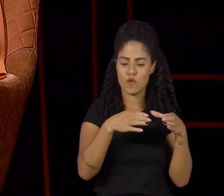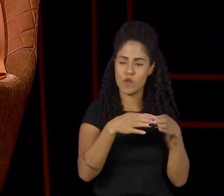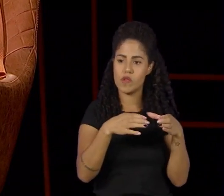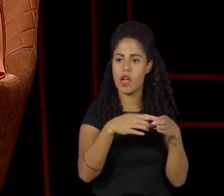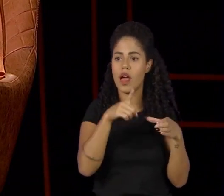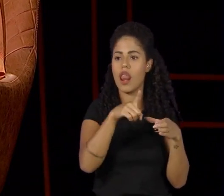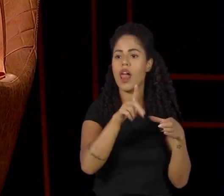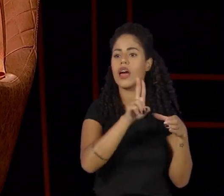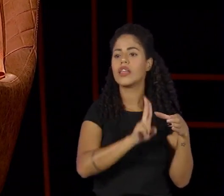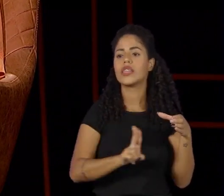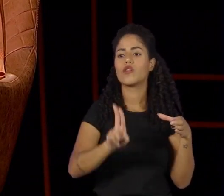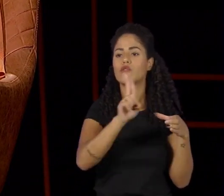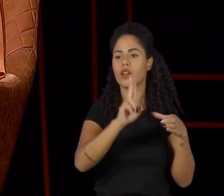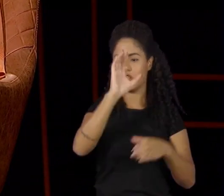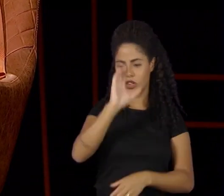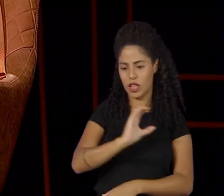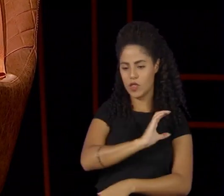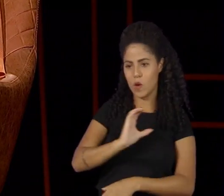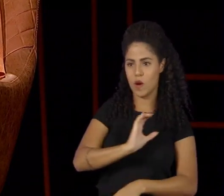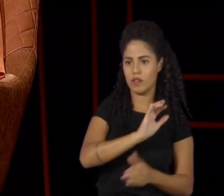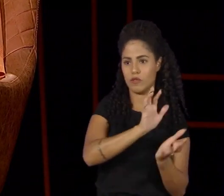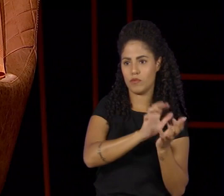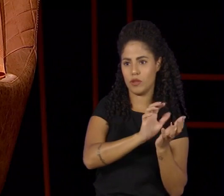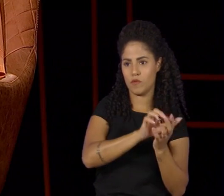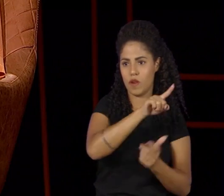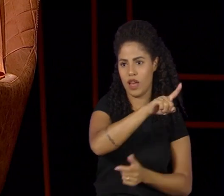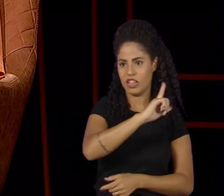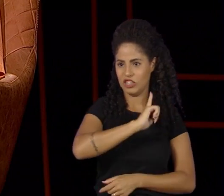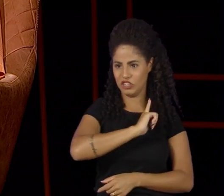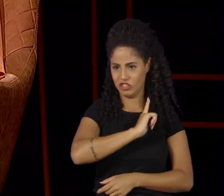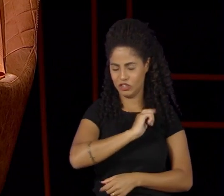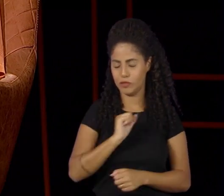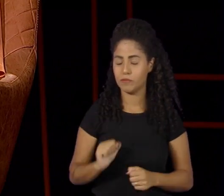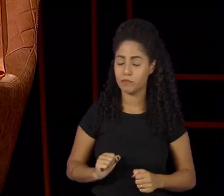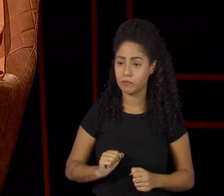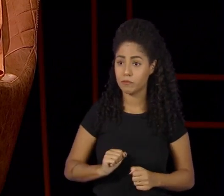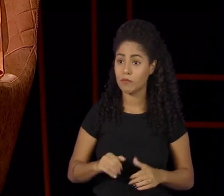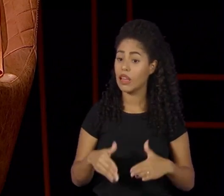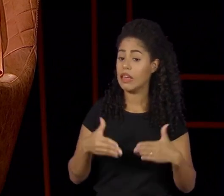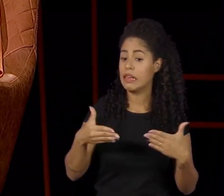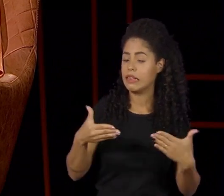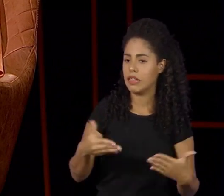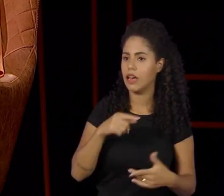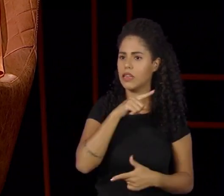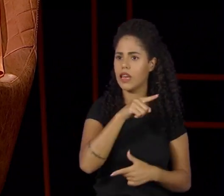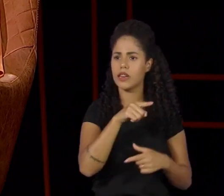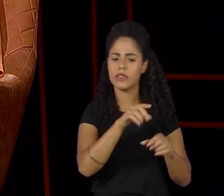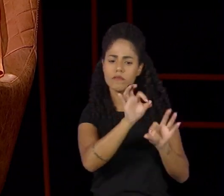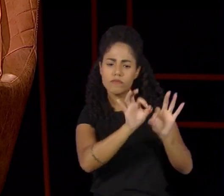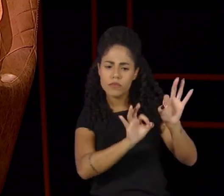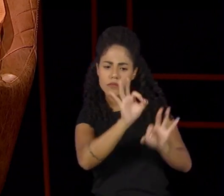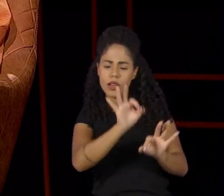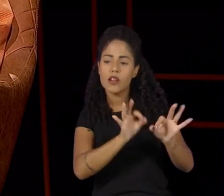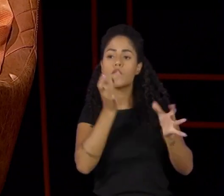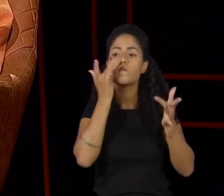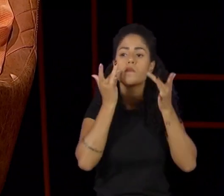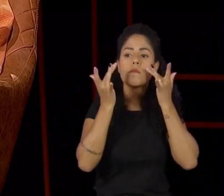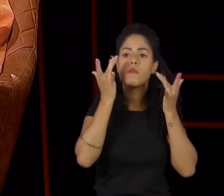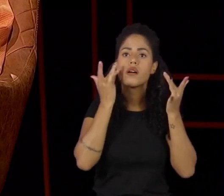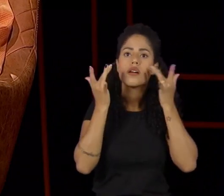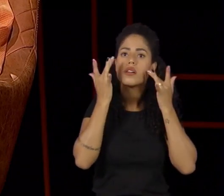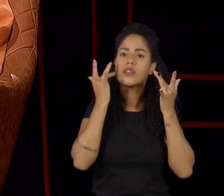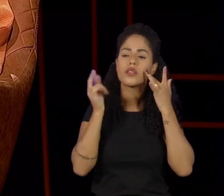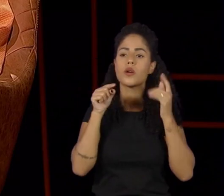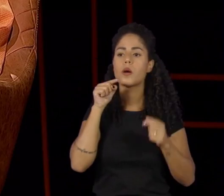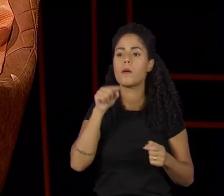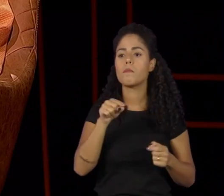da Universidade Católica de Pernambuco, a Liginha. E eles estavam montando uma peça para vir para o Festival